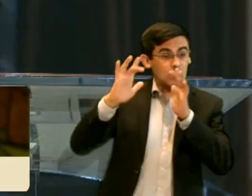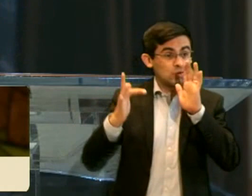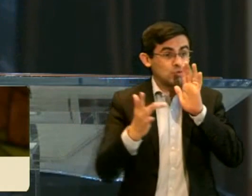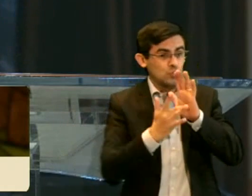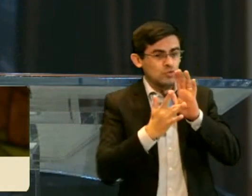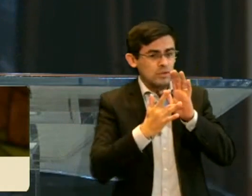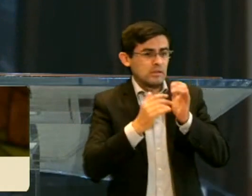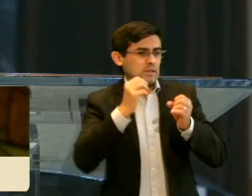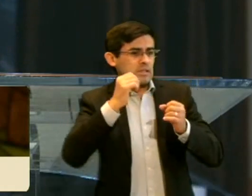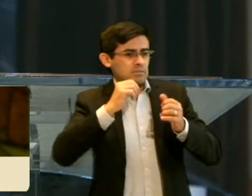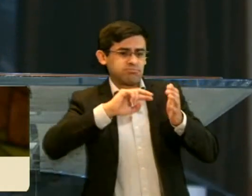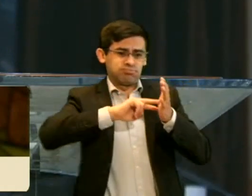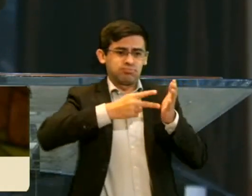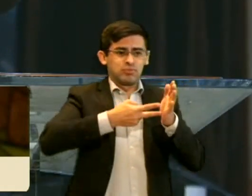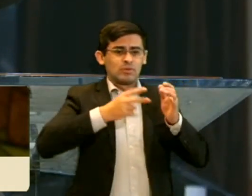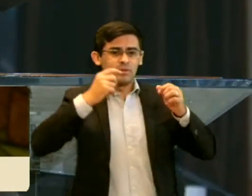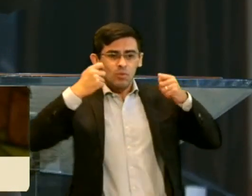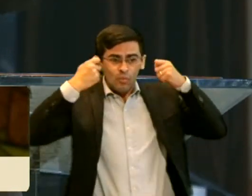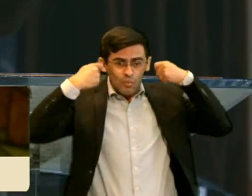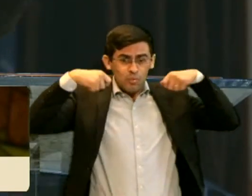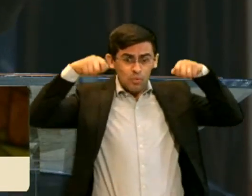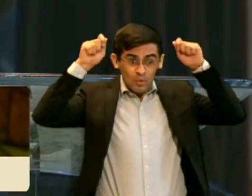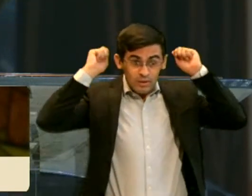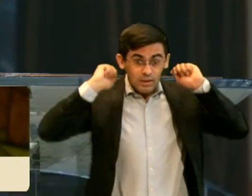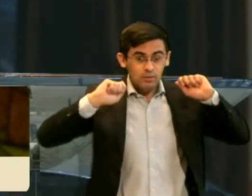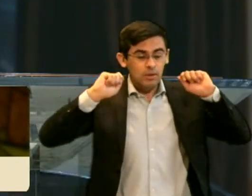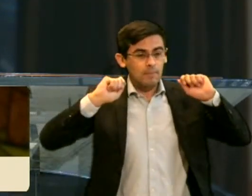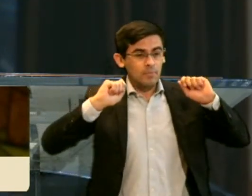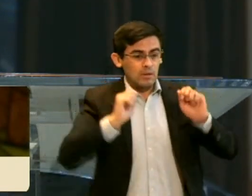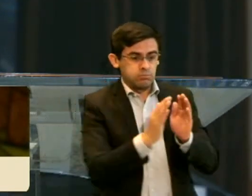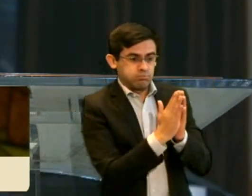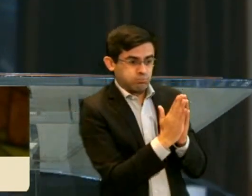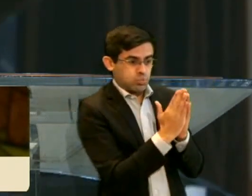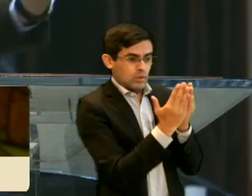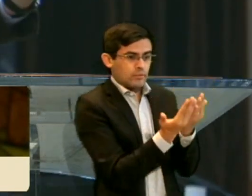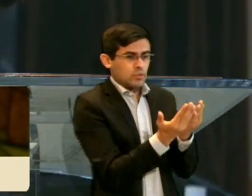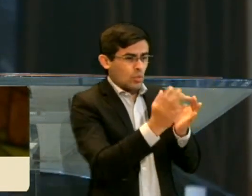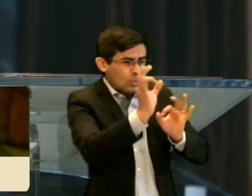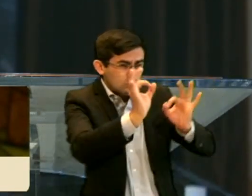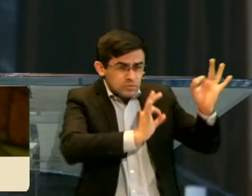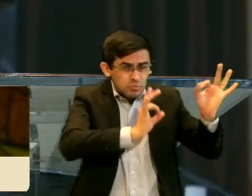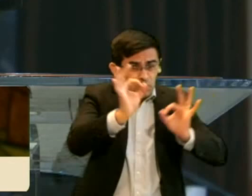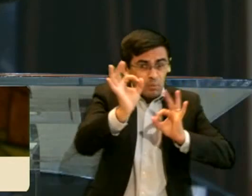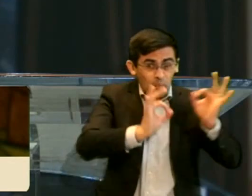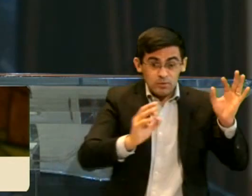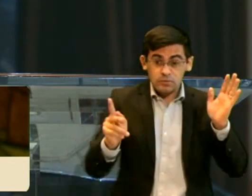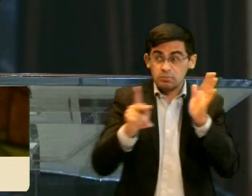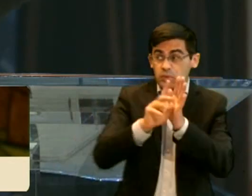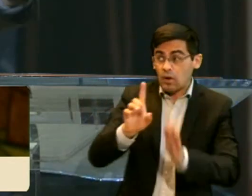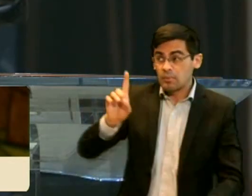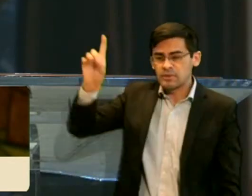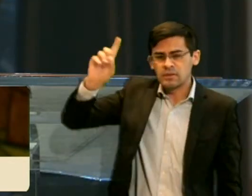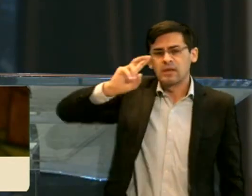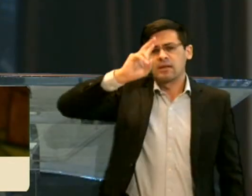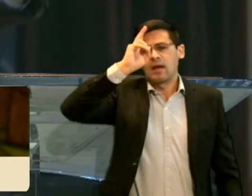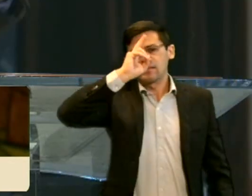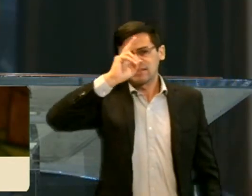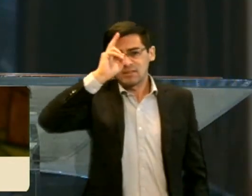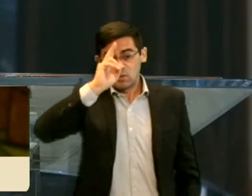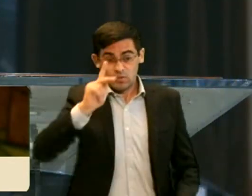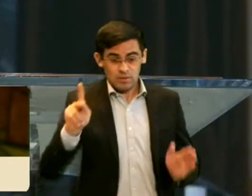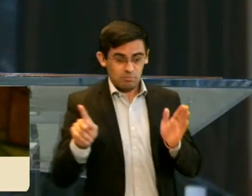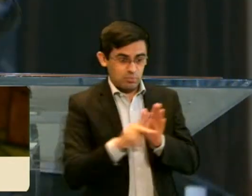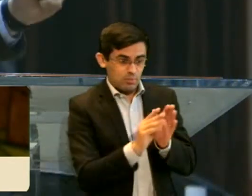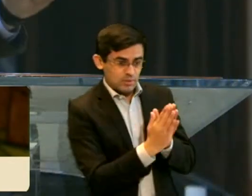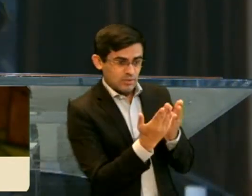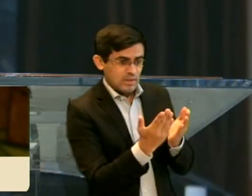o Cordeiro, com o livro dos propósitos de Deus, da história nas suas mãos, e